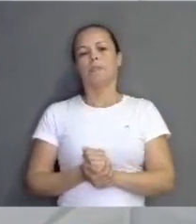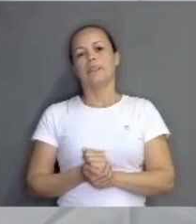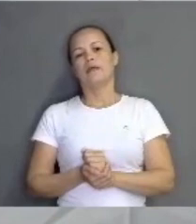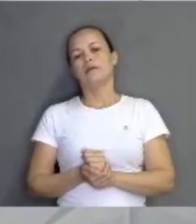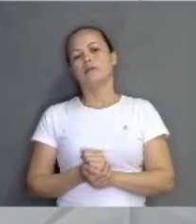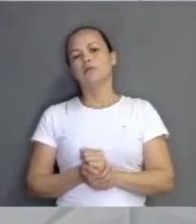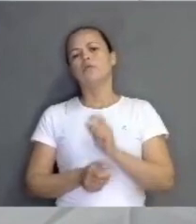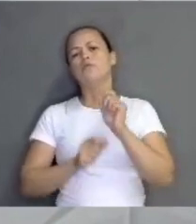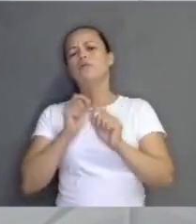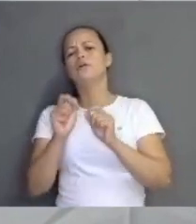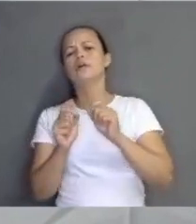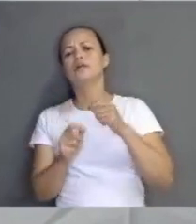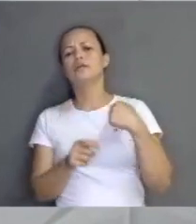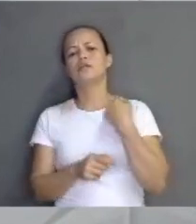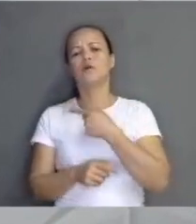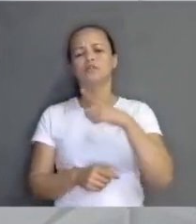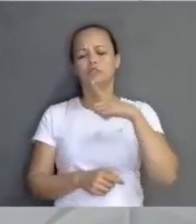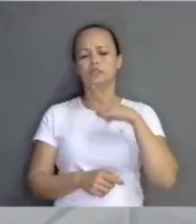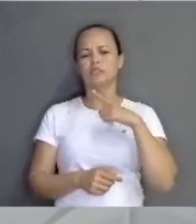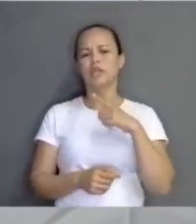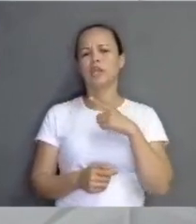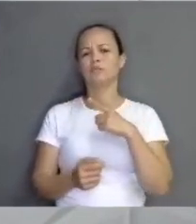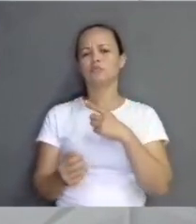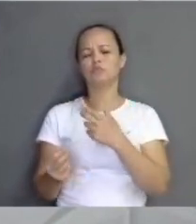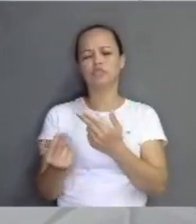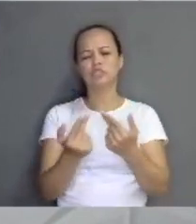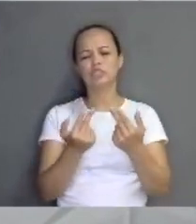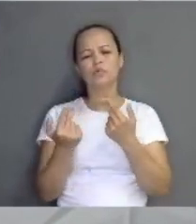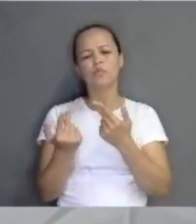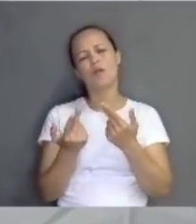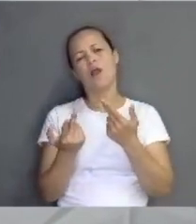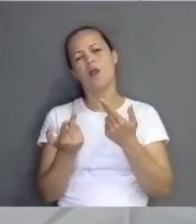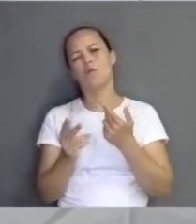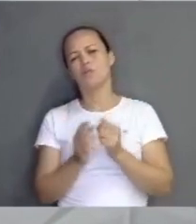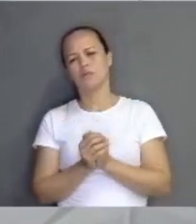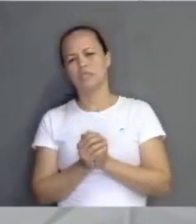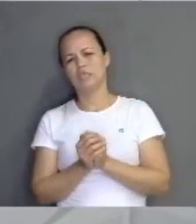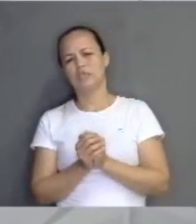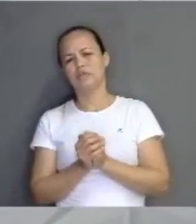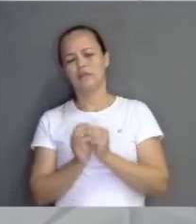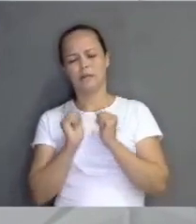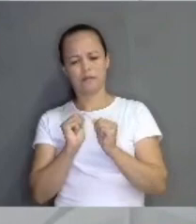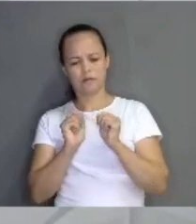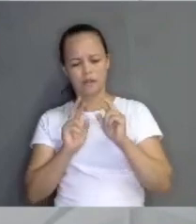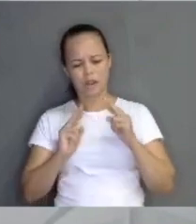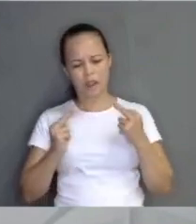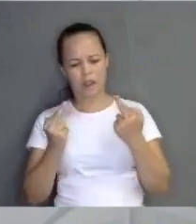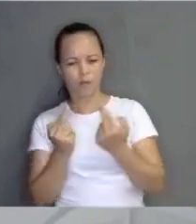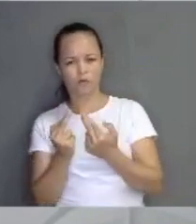temos em comum que nos faz a gente se reunir e formar um grupo social?